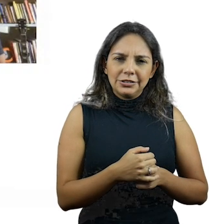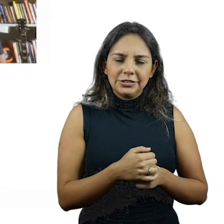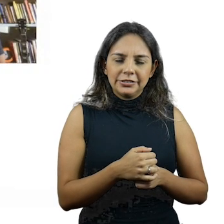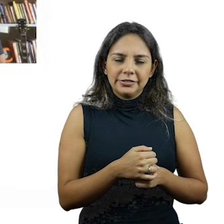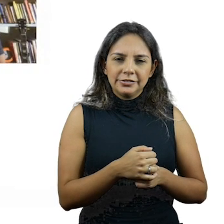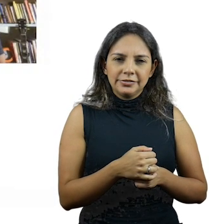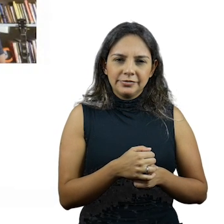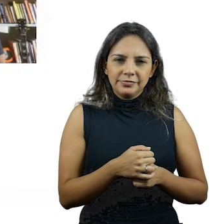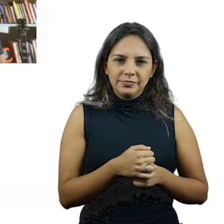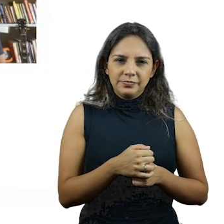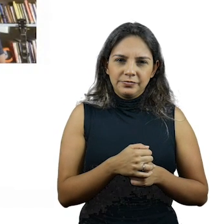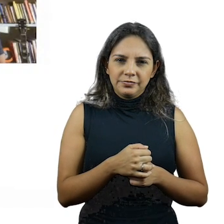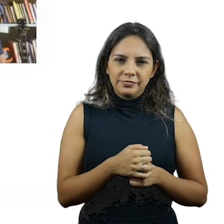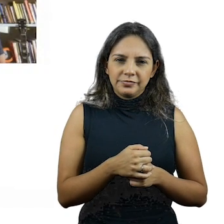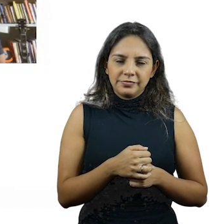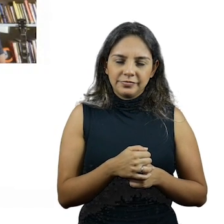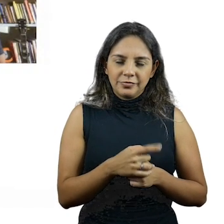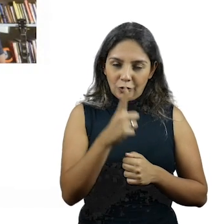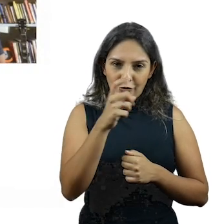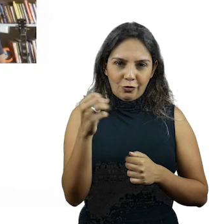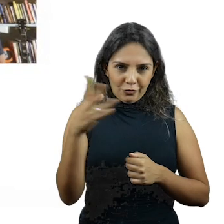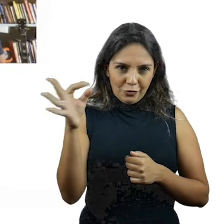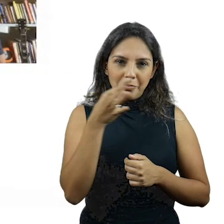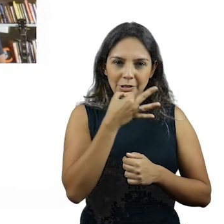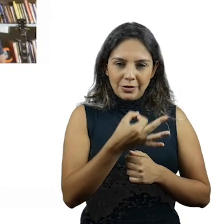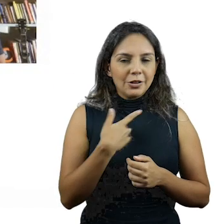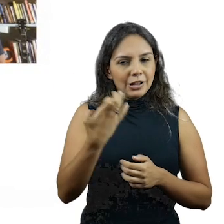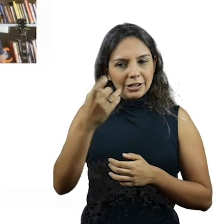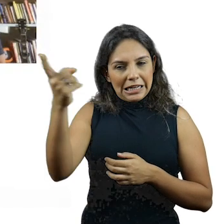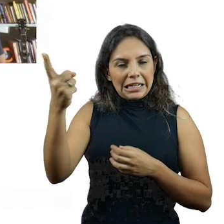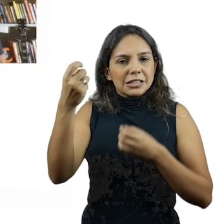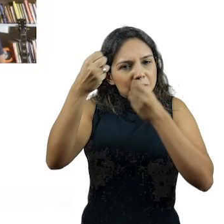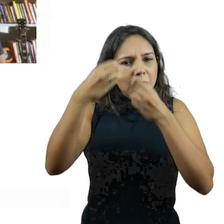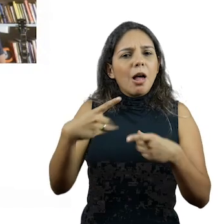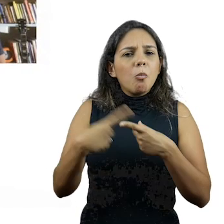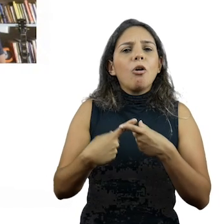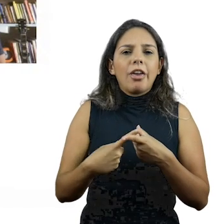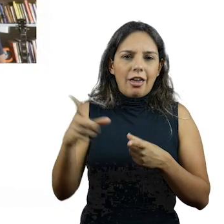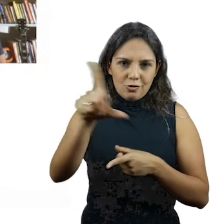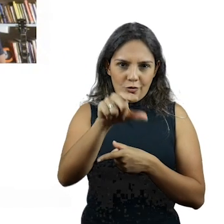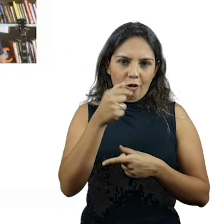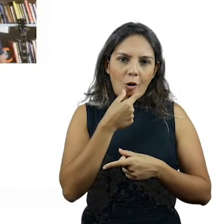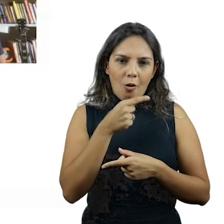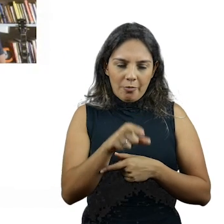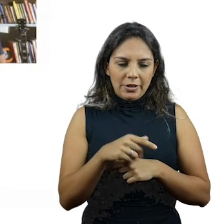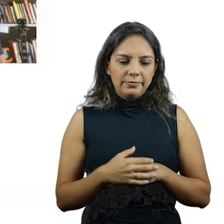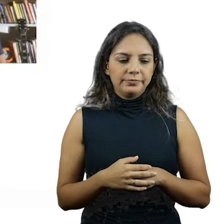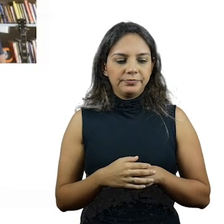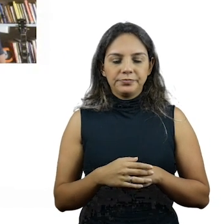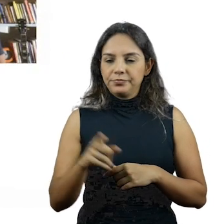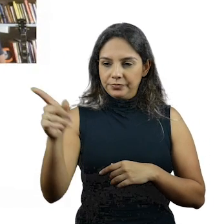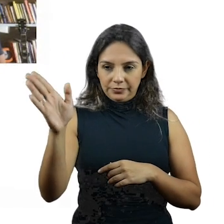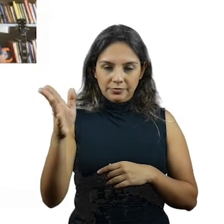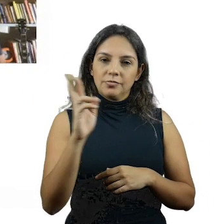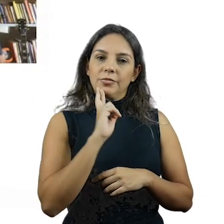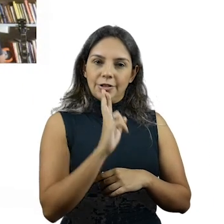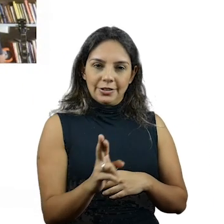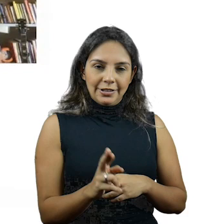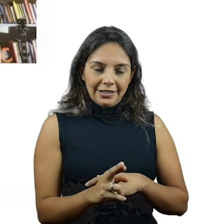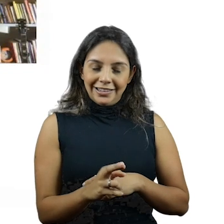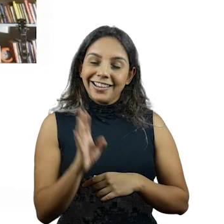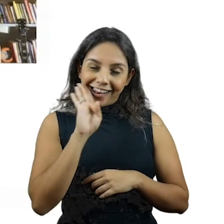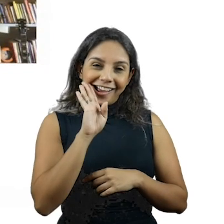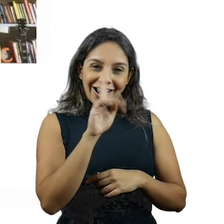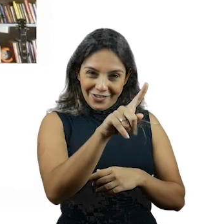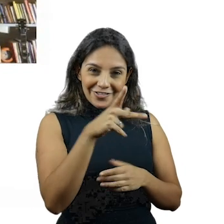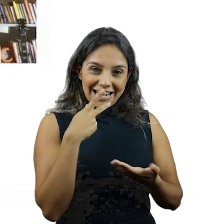muito inusitado assim, essa sua colocação. Queria que você comentasse um pouquinho sobre isso. Então, é legal você citar esse livro, porque eu